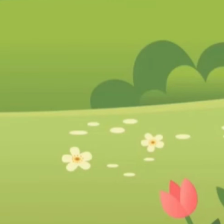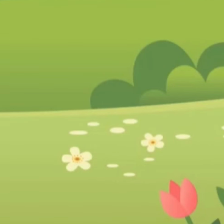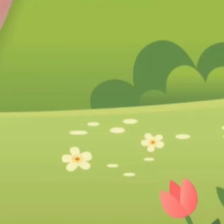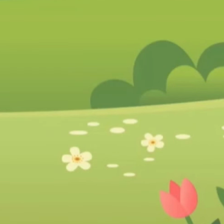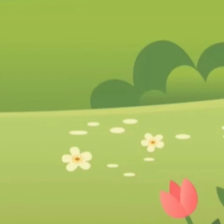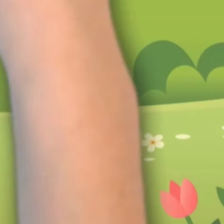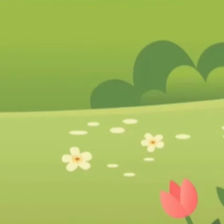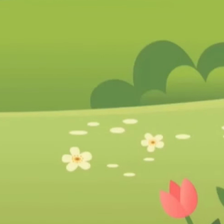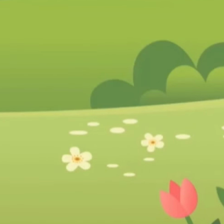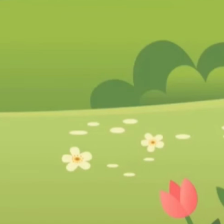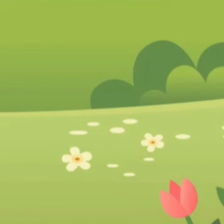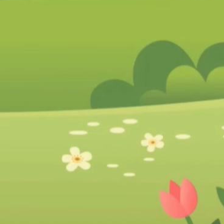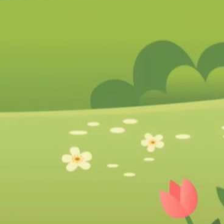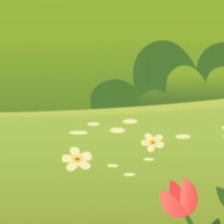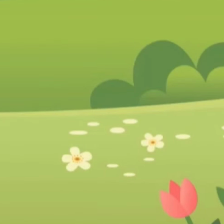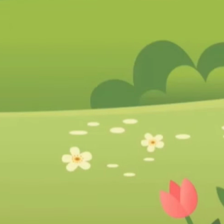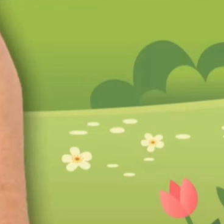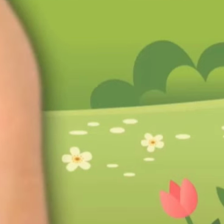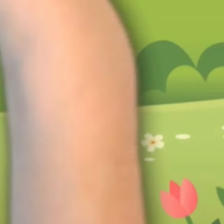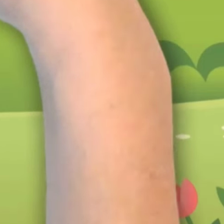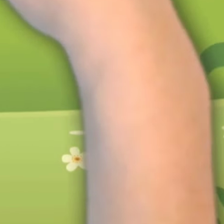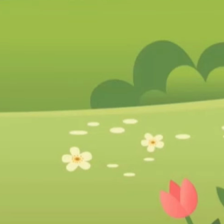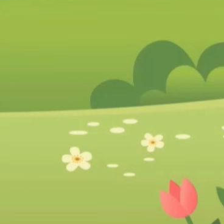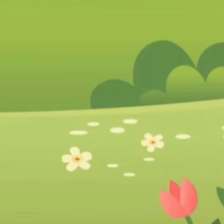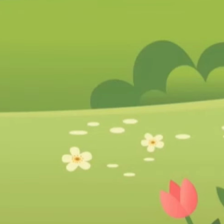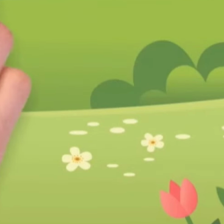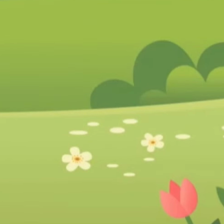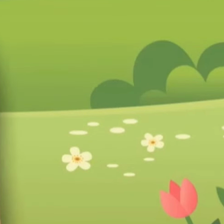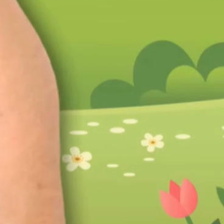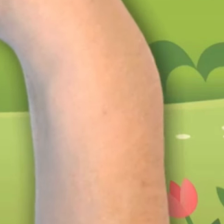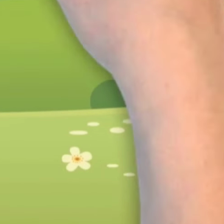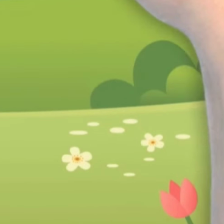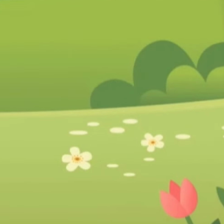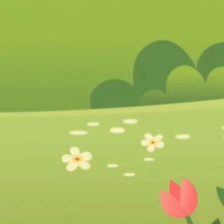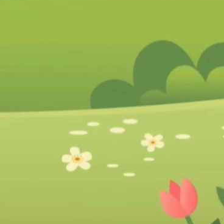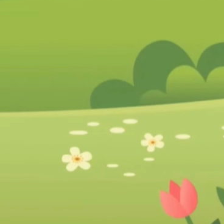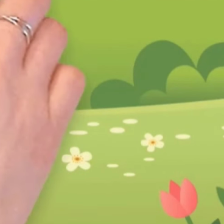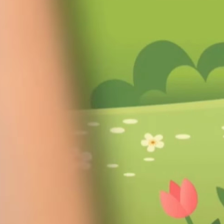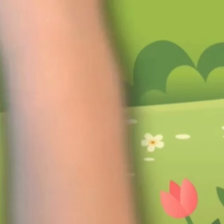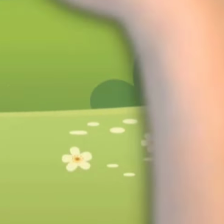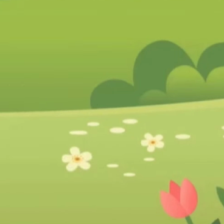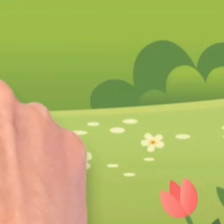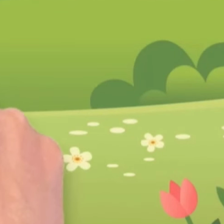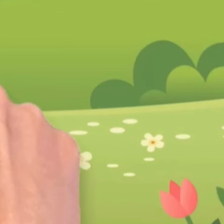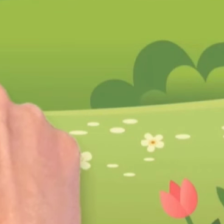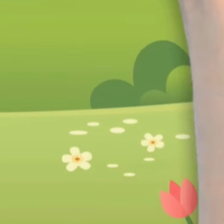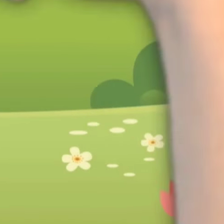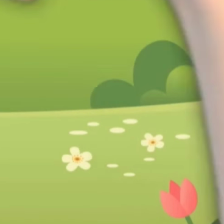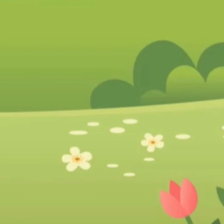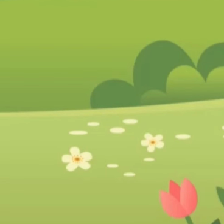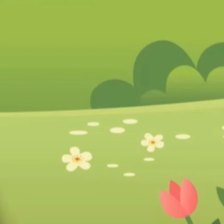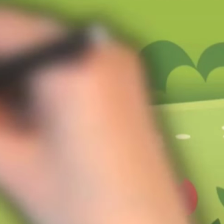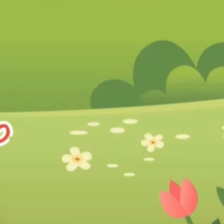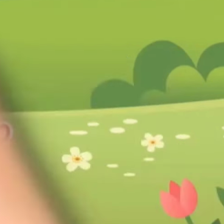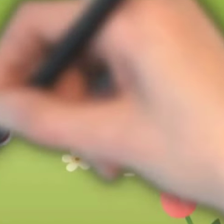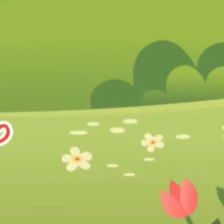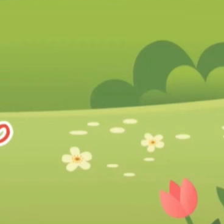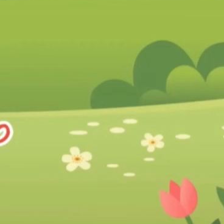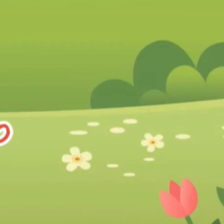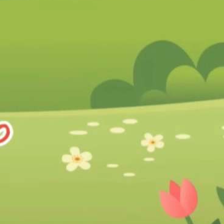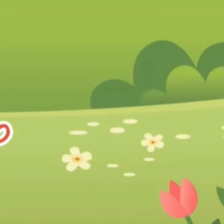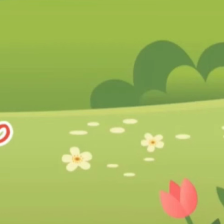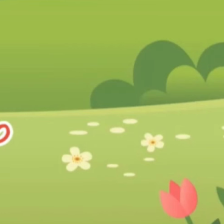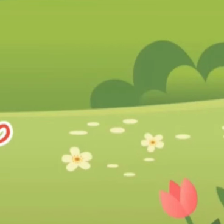Vinheta de entrada com jardim e desenho animado ao fundo, no centro, logo Minha Escolinha Especial e abaixo a frase